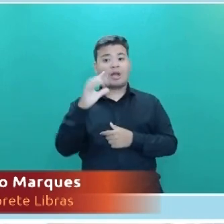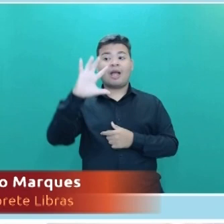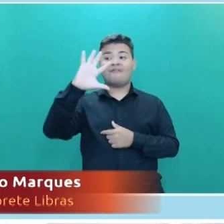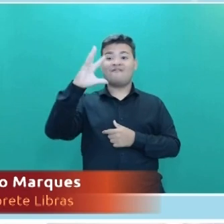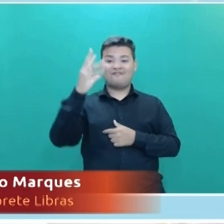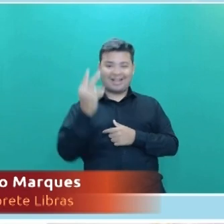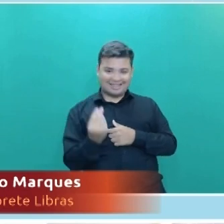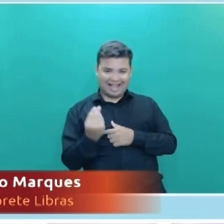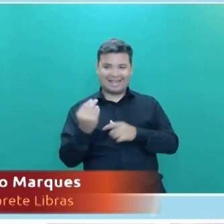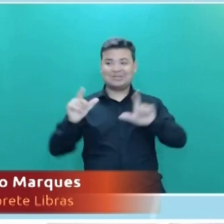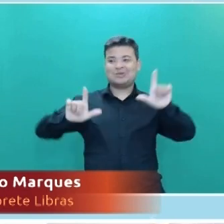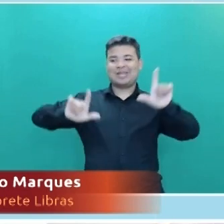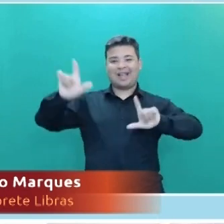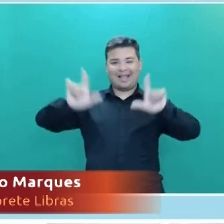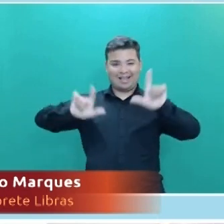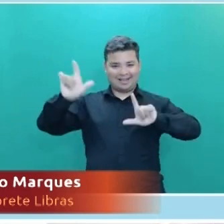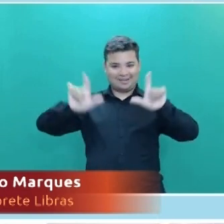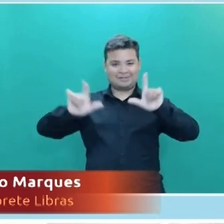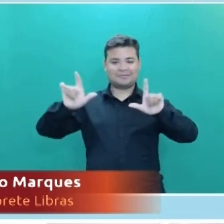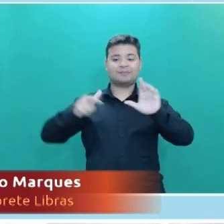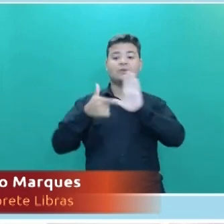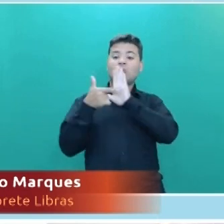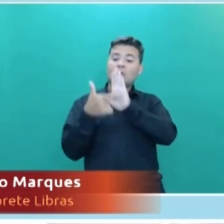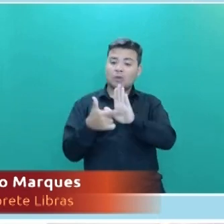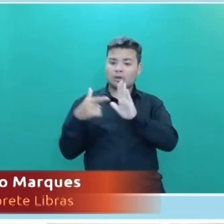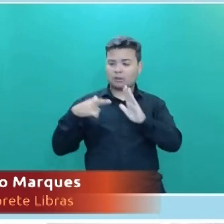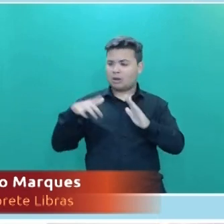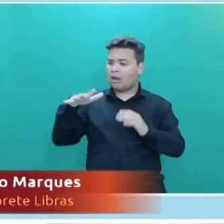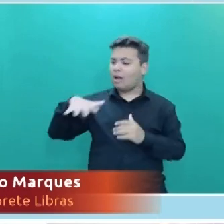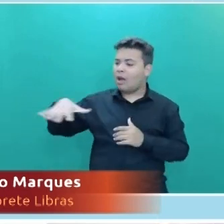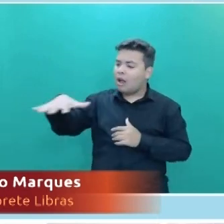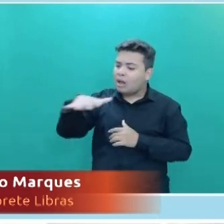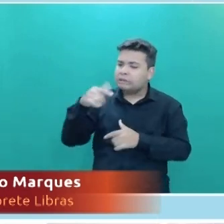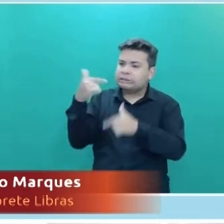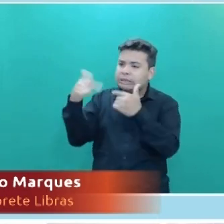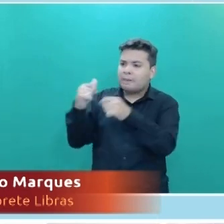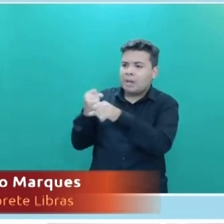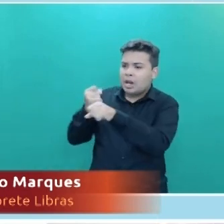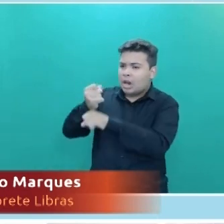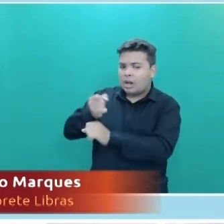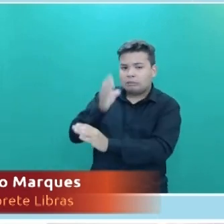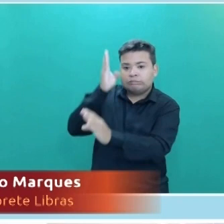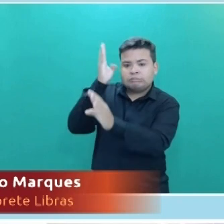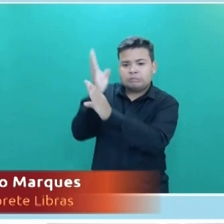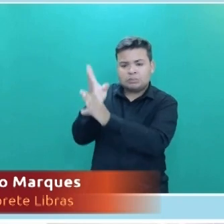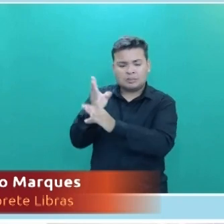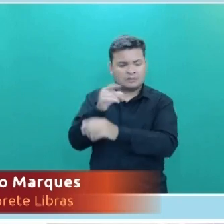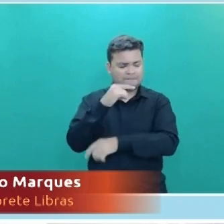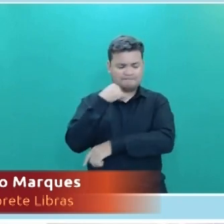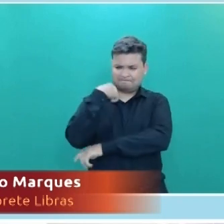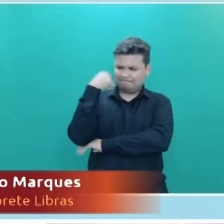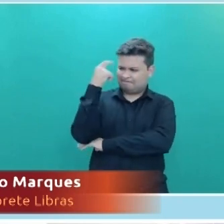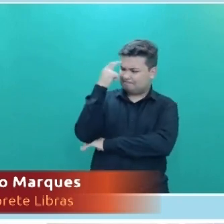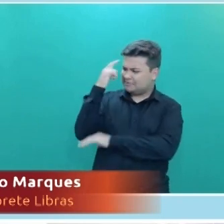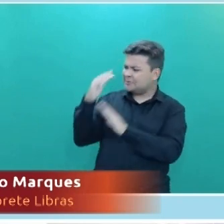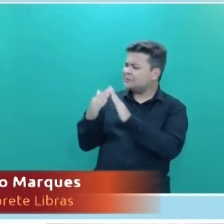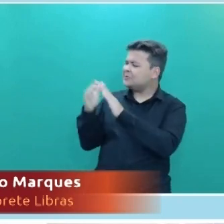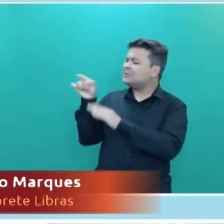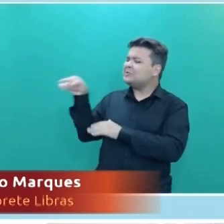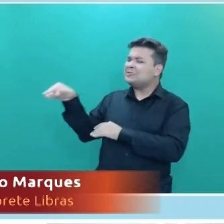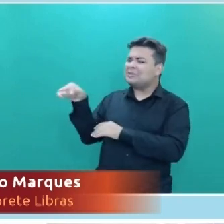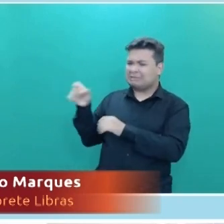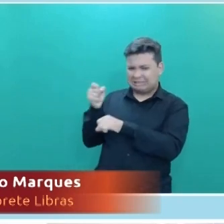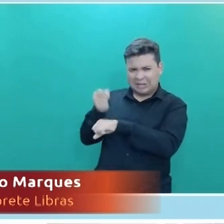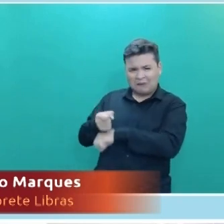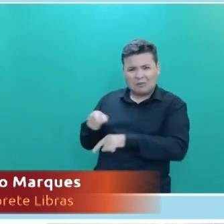escravo numa região vizinha deles, mas será que ela não seria o caso? E